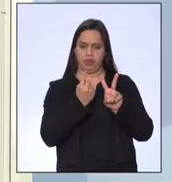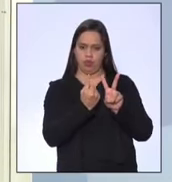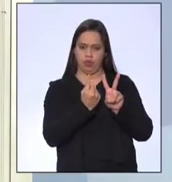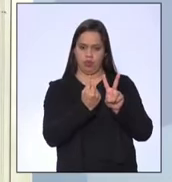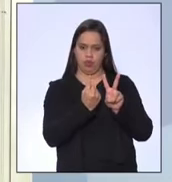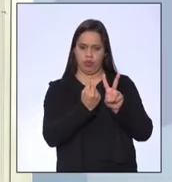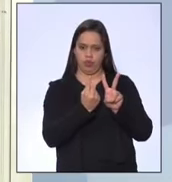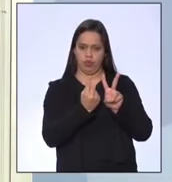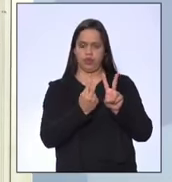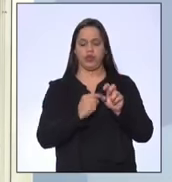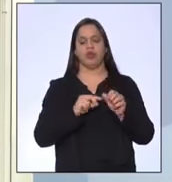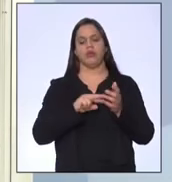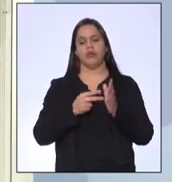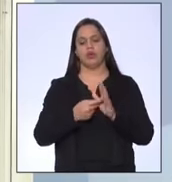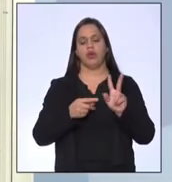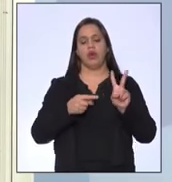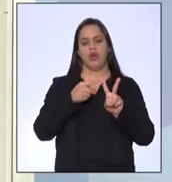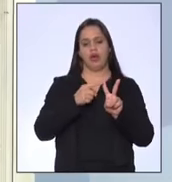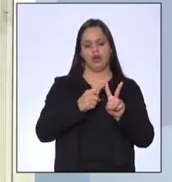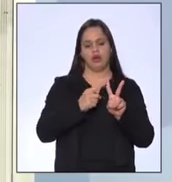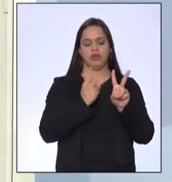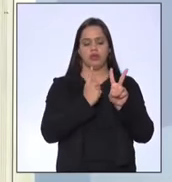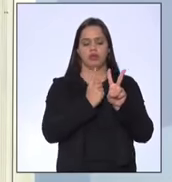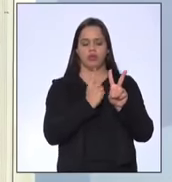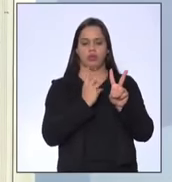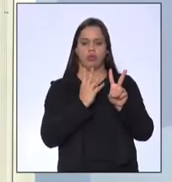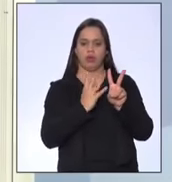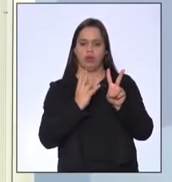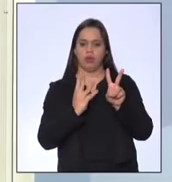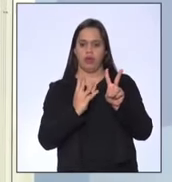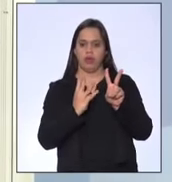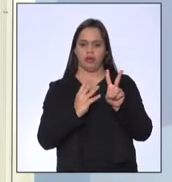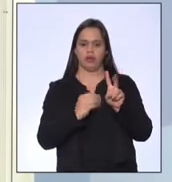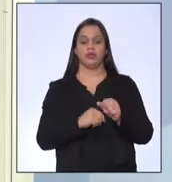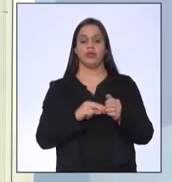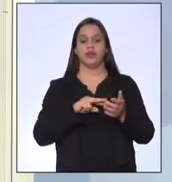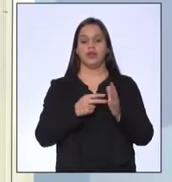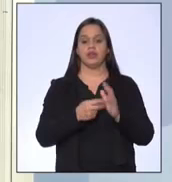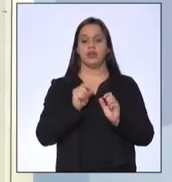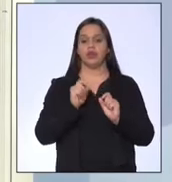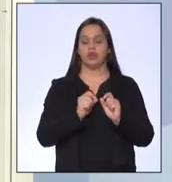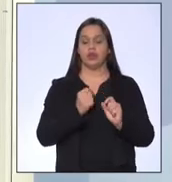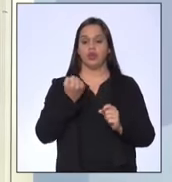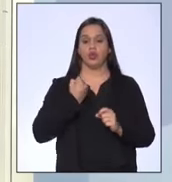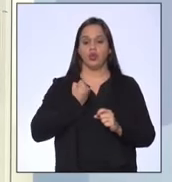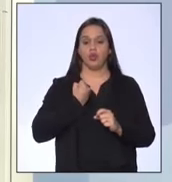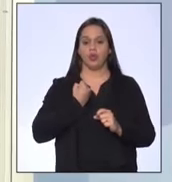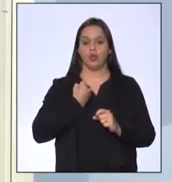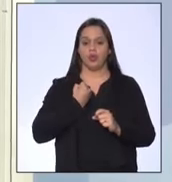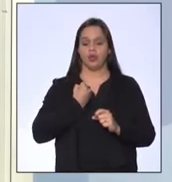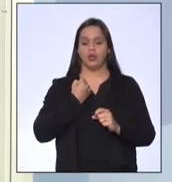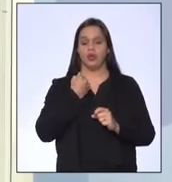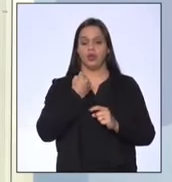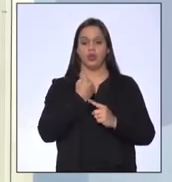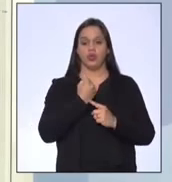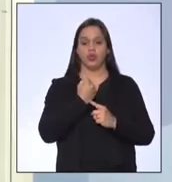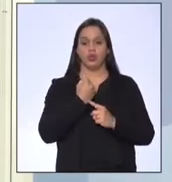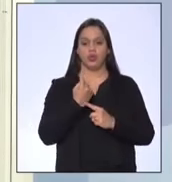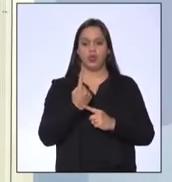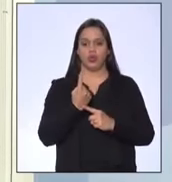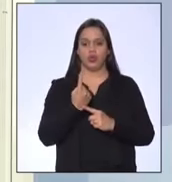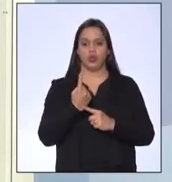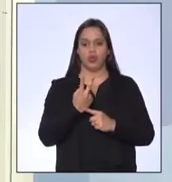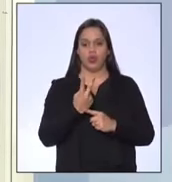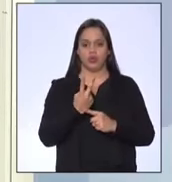Bom, raiz de 144. Raiz 144 é exato número 12.